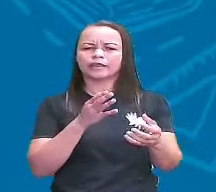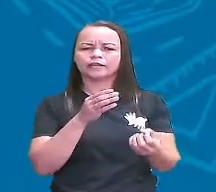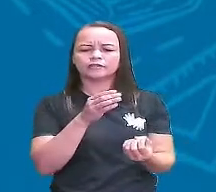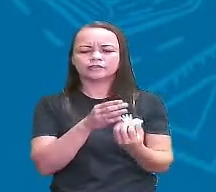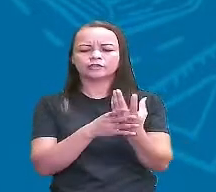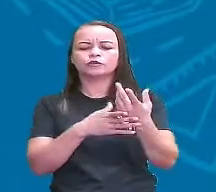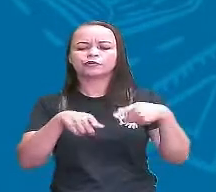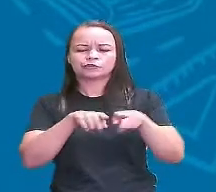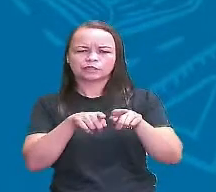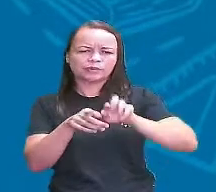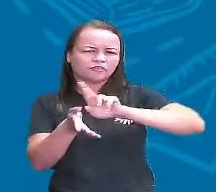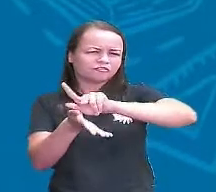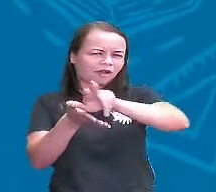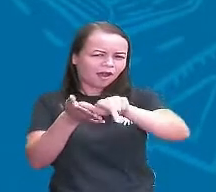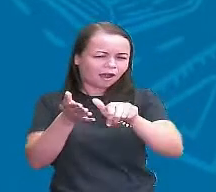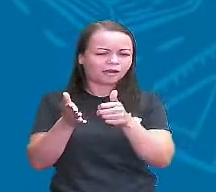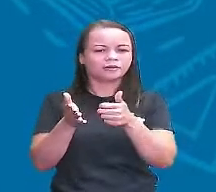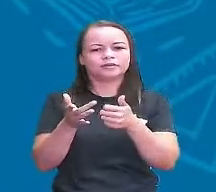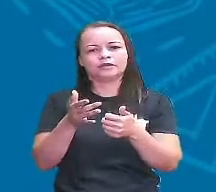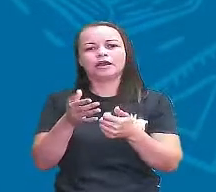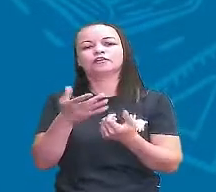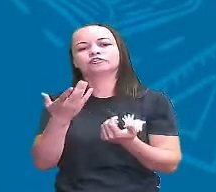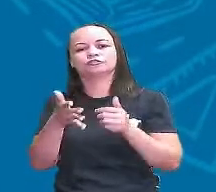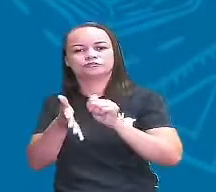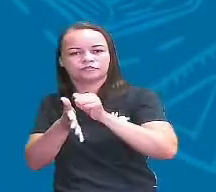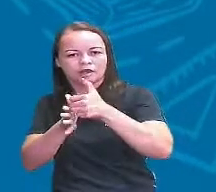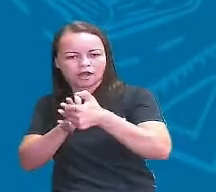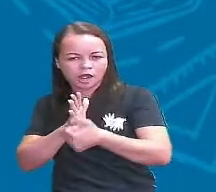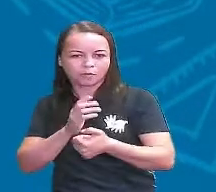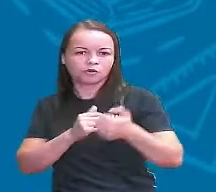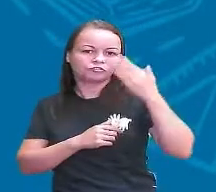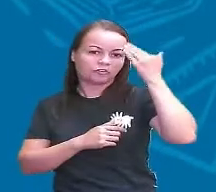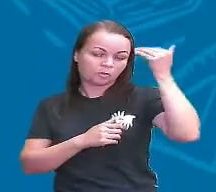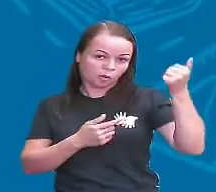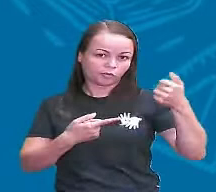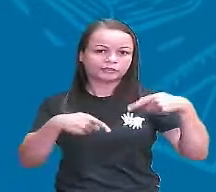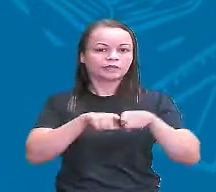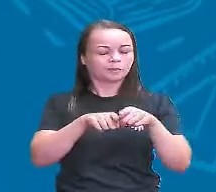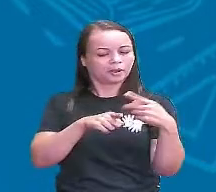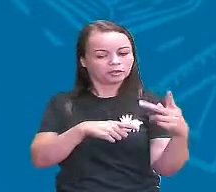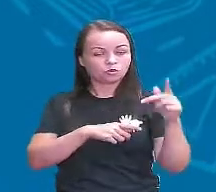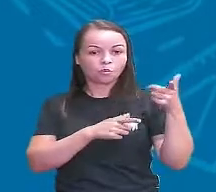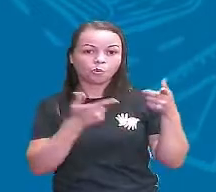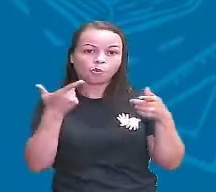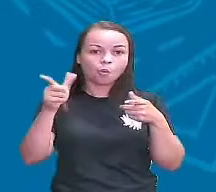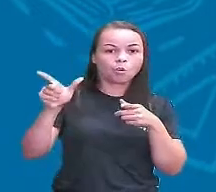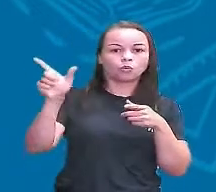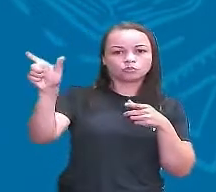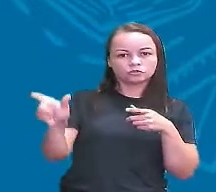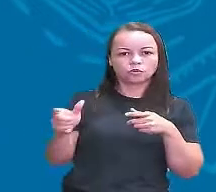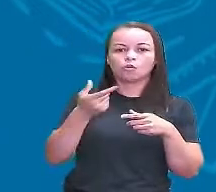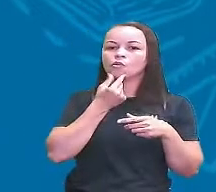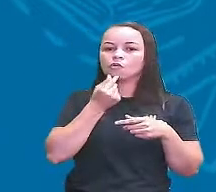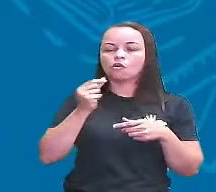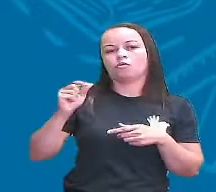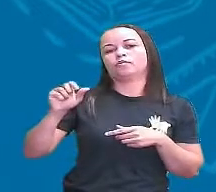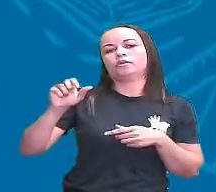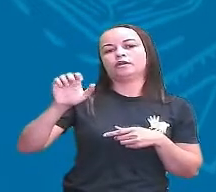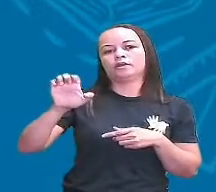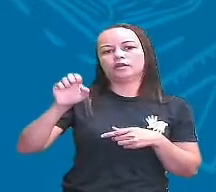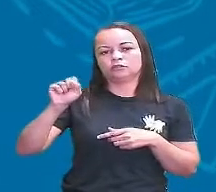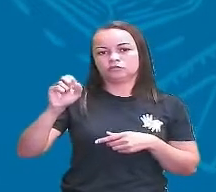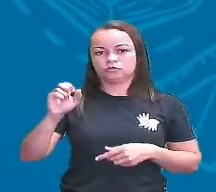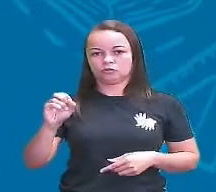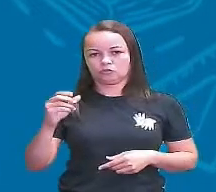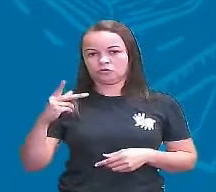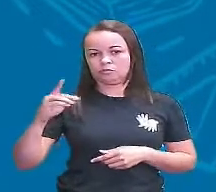fábulas clássicas, né, famosas, de Esopo. Ele pegou e adaptou conforme